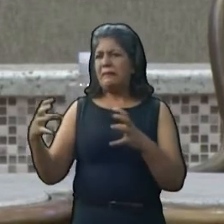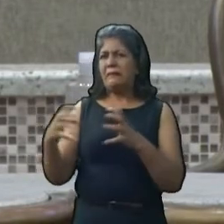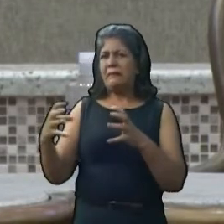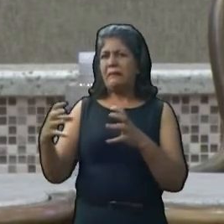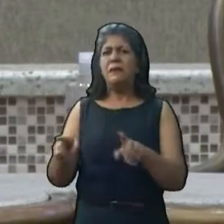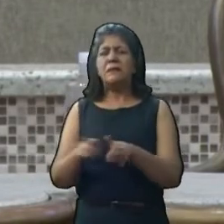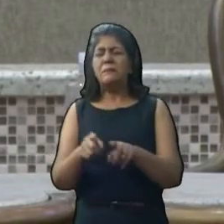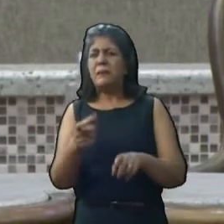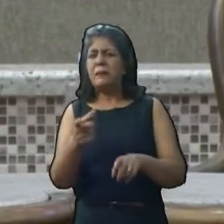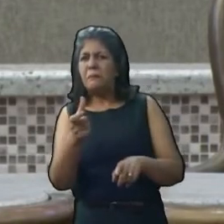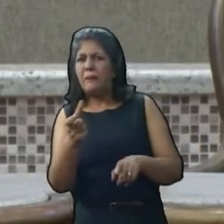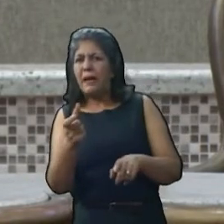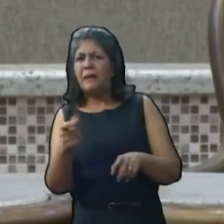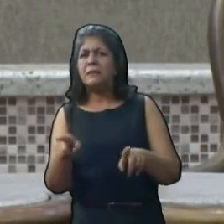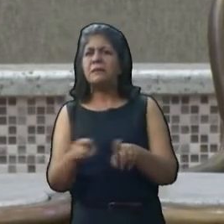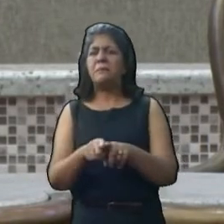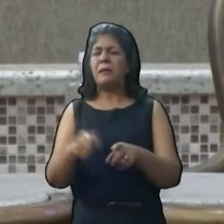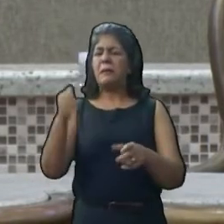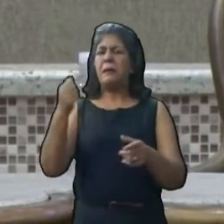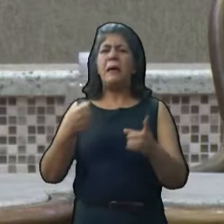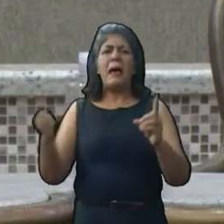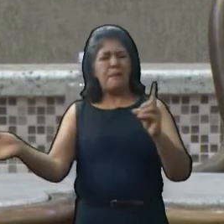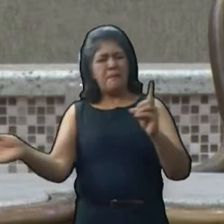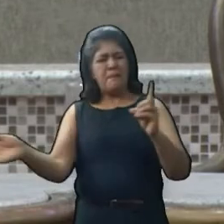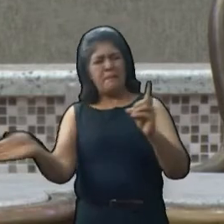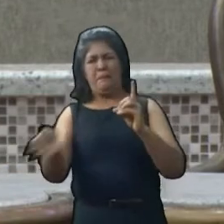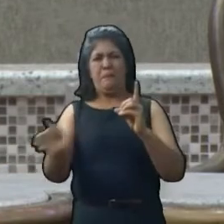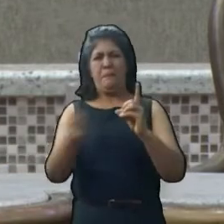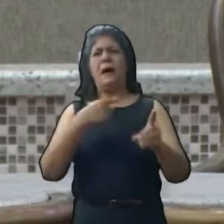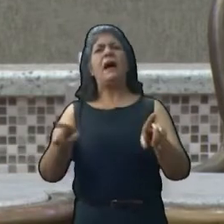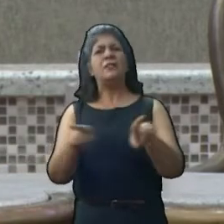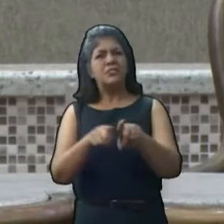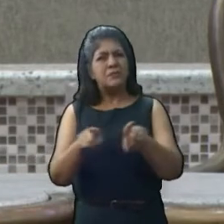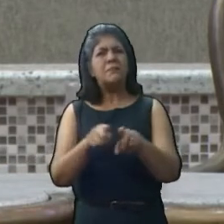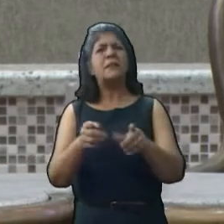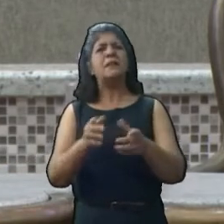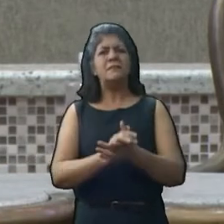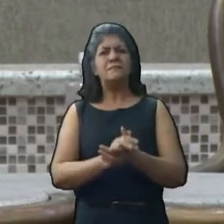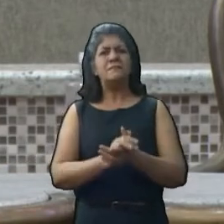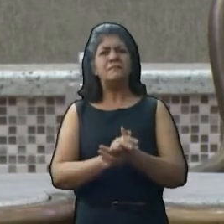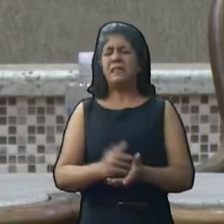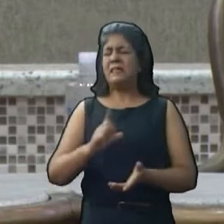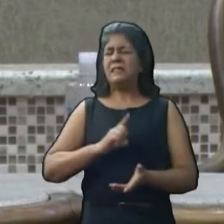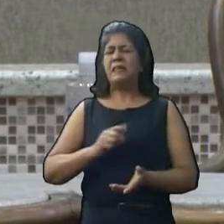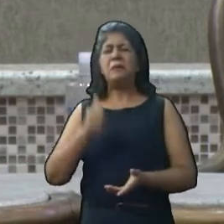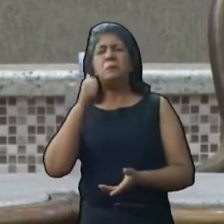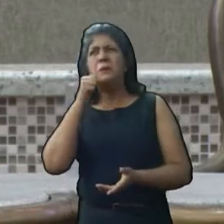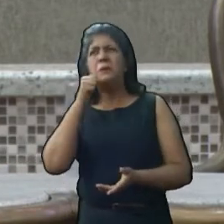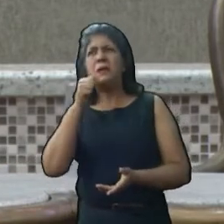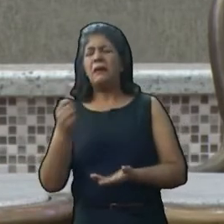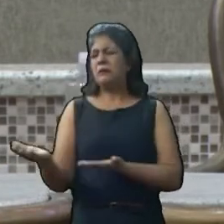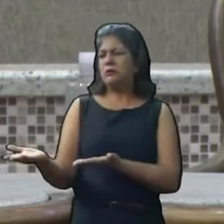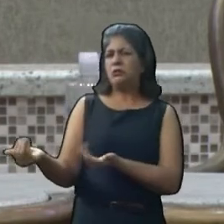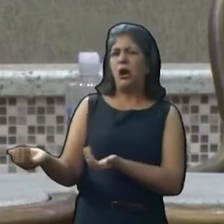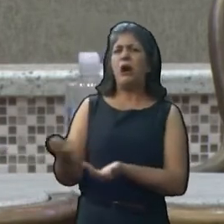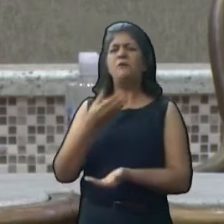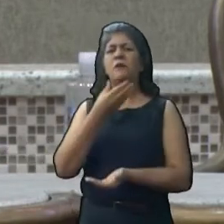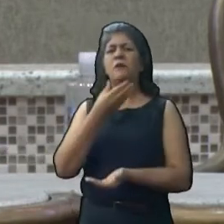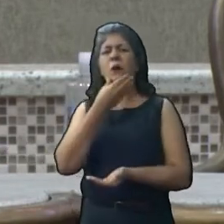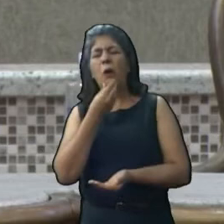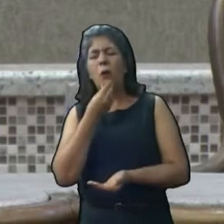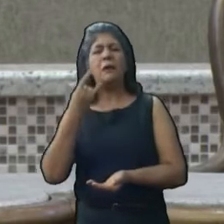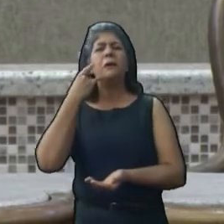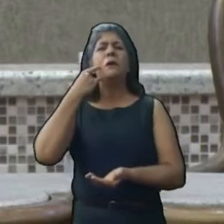homens talvez eu esteja falando com você que vive nessa situação quantas mulheres quantos jovens que na